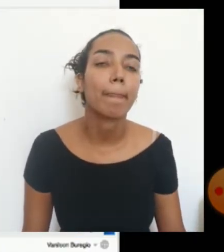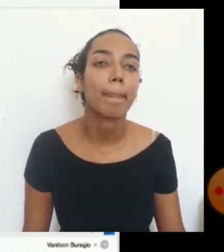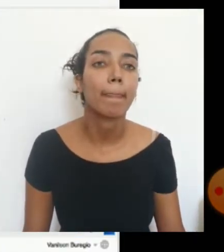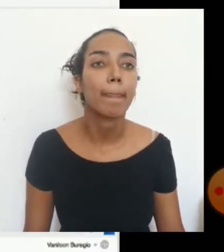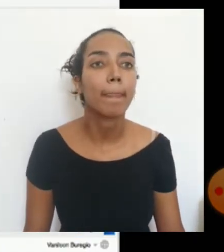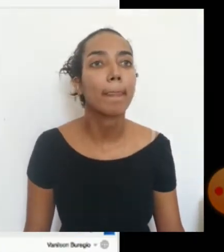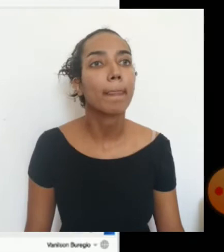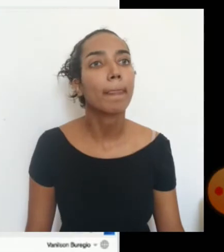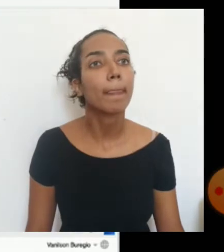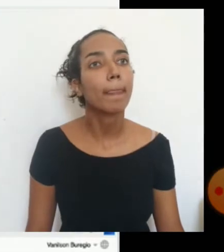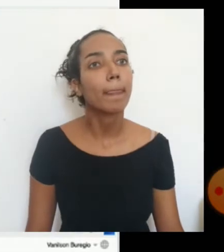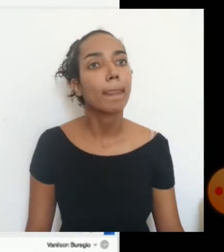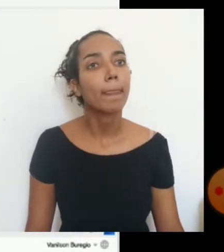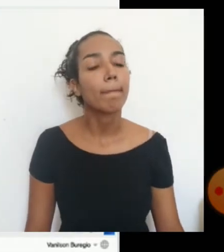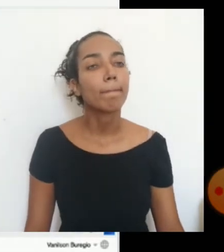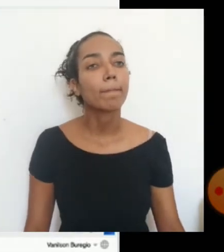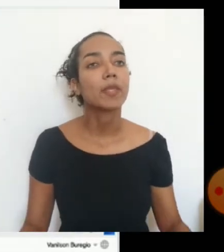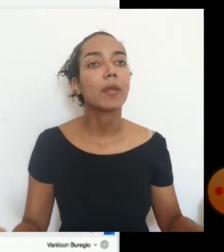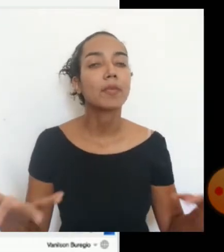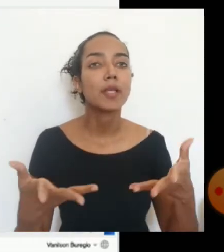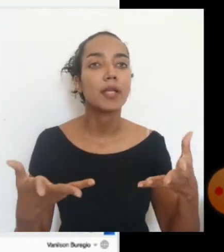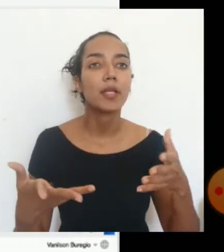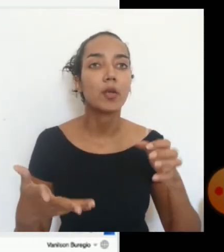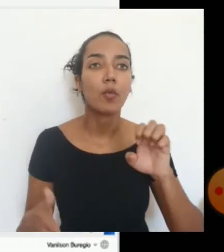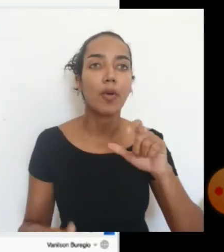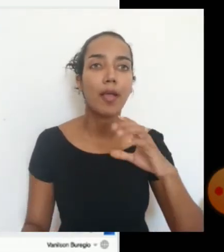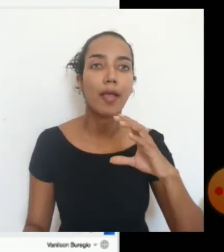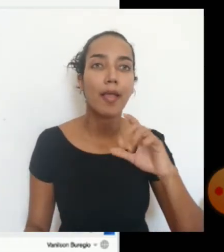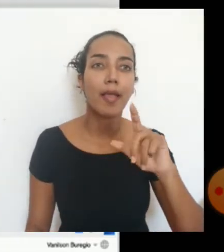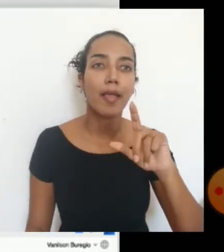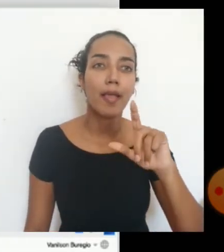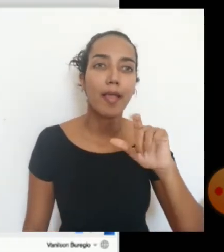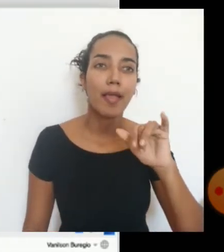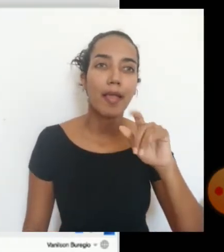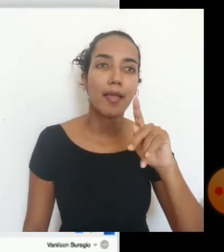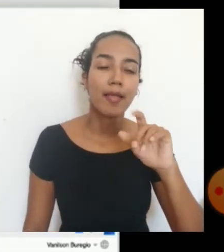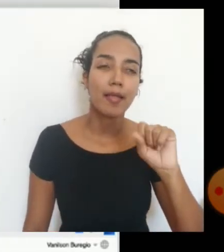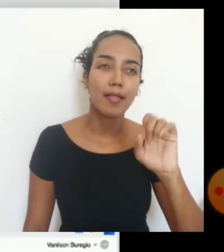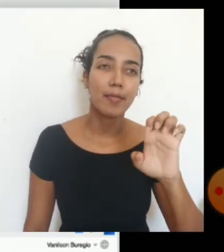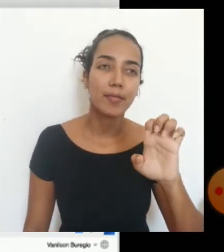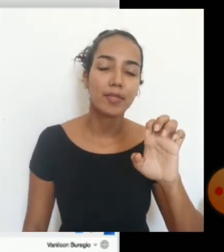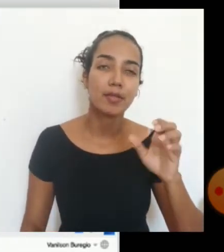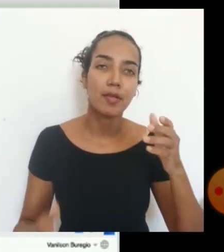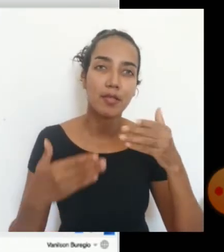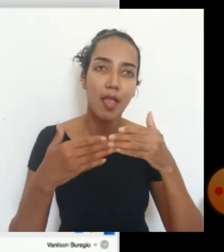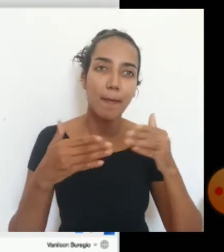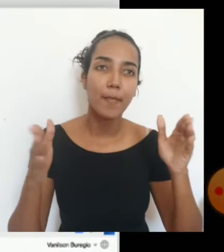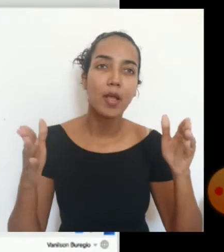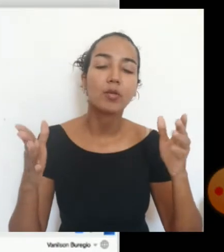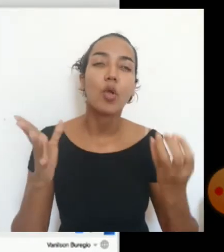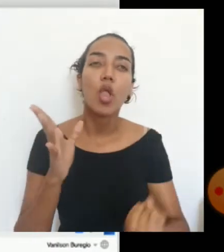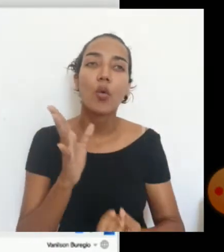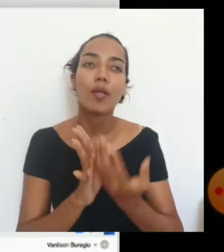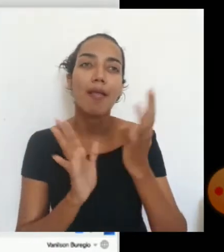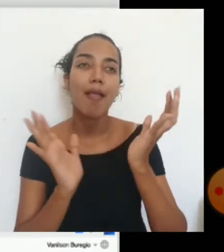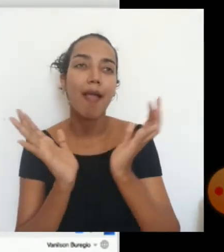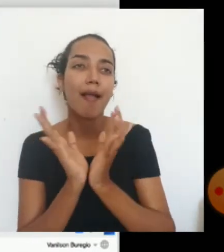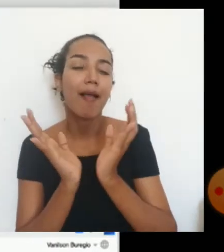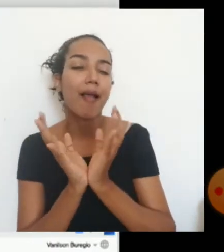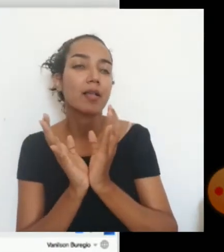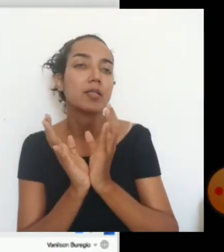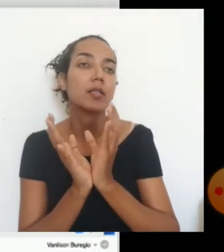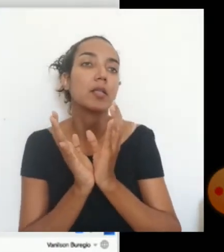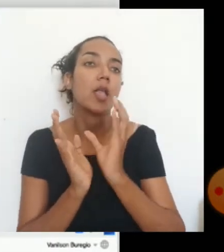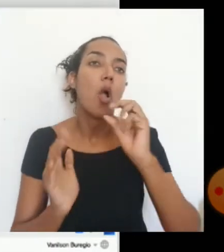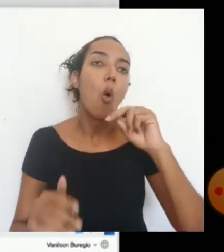Previamente, eu criei as classes conta e as classes cliente. Para facilitar a nossa vida, eu coloquei o diagrama aqui embaixo das